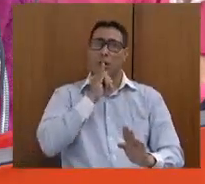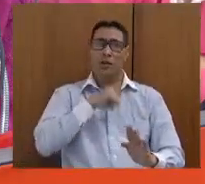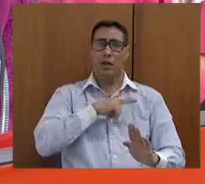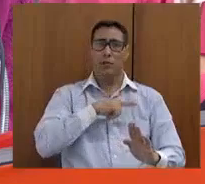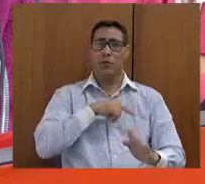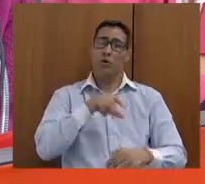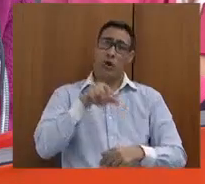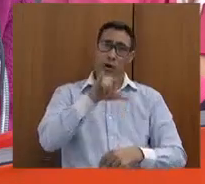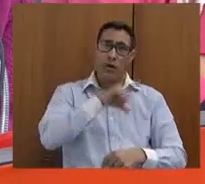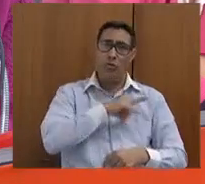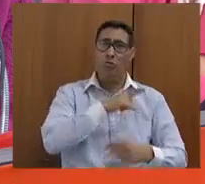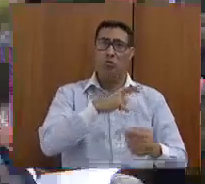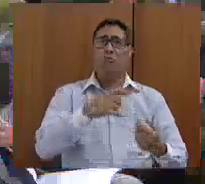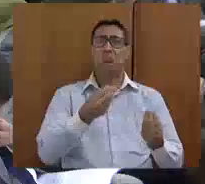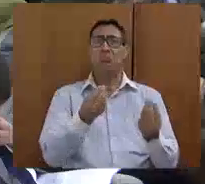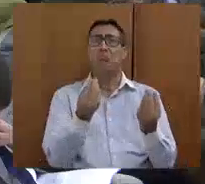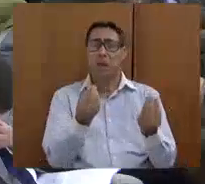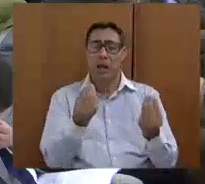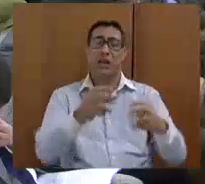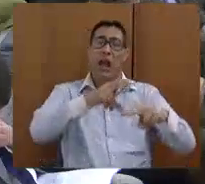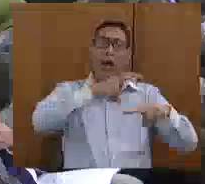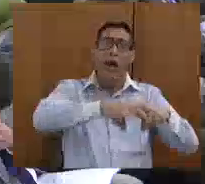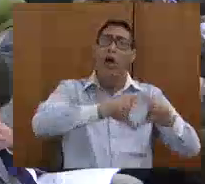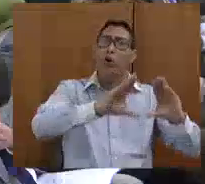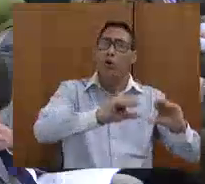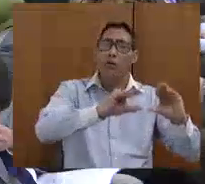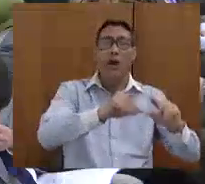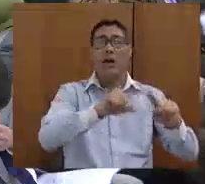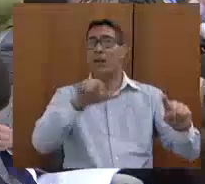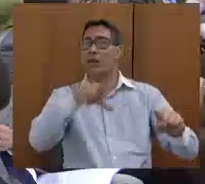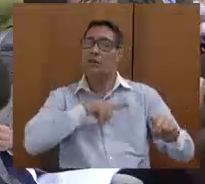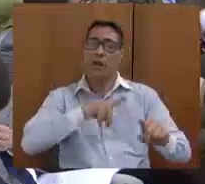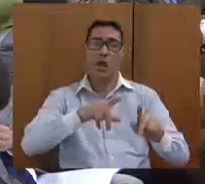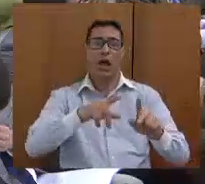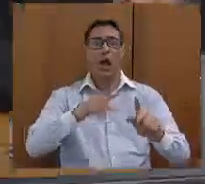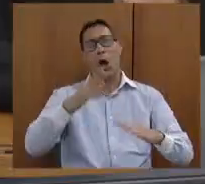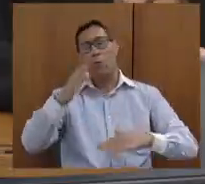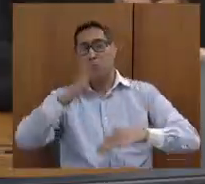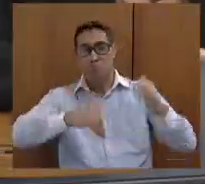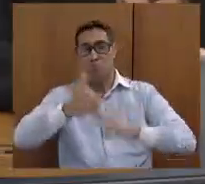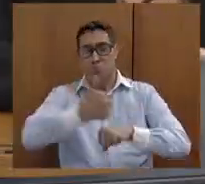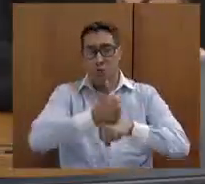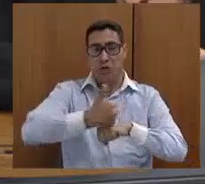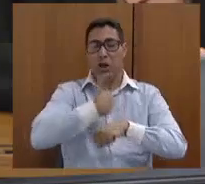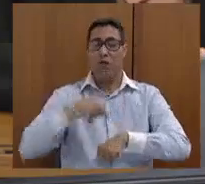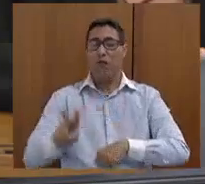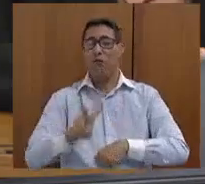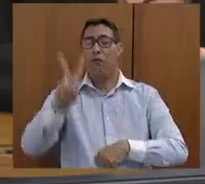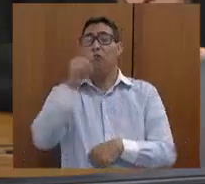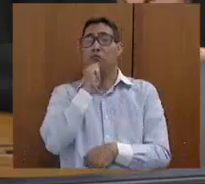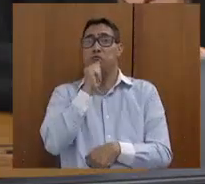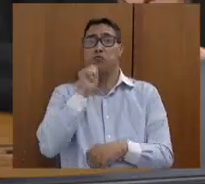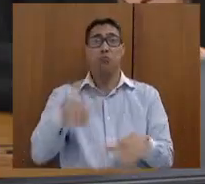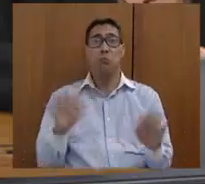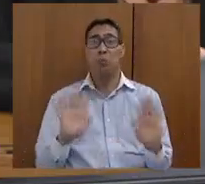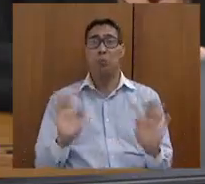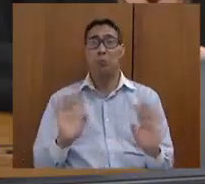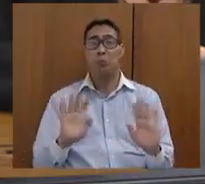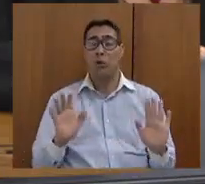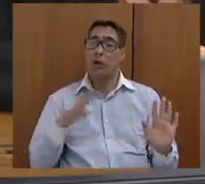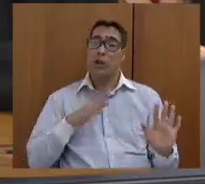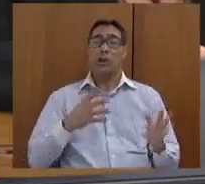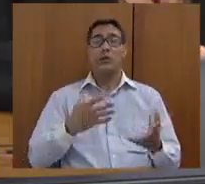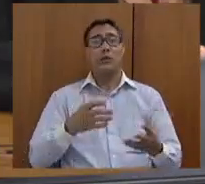não tiver profissional valorizado essa contradição permanente é que o governo tá investindo em